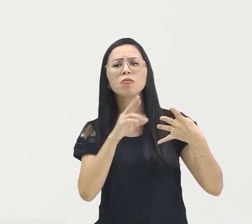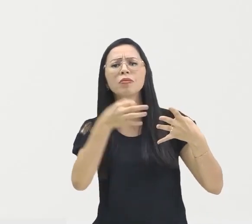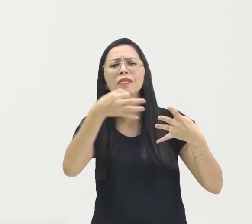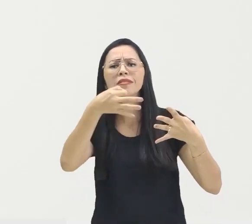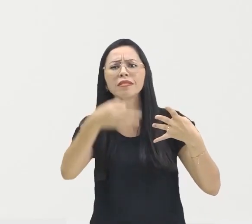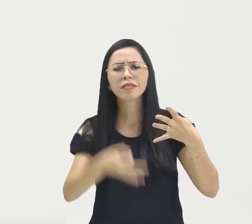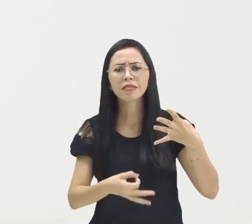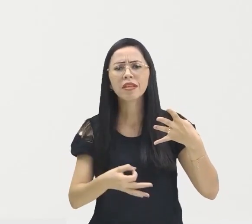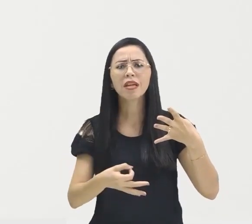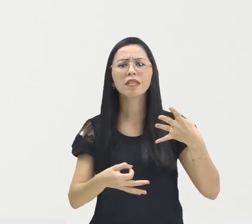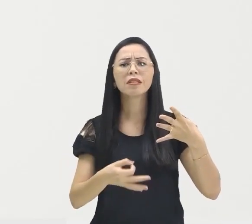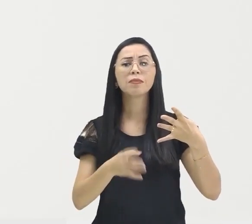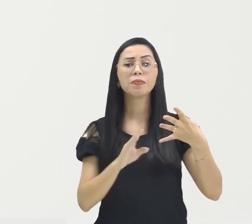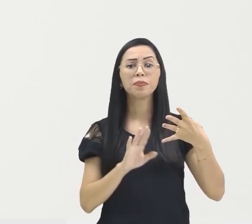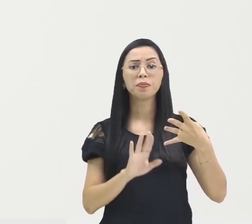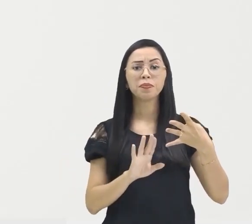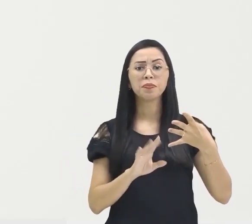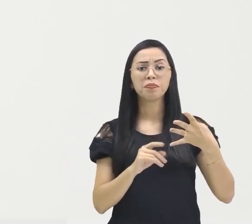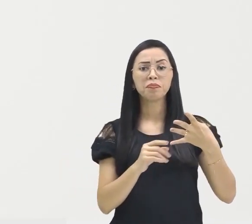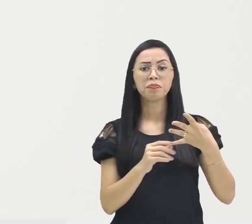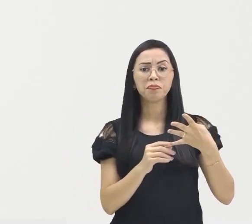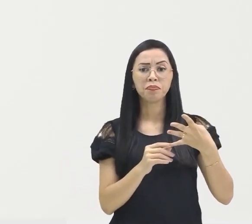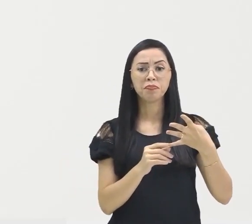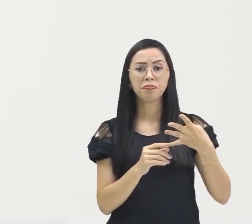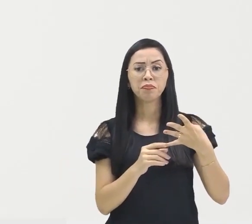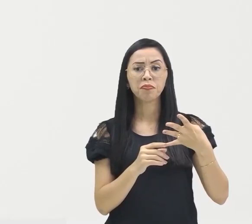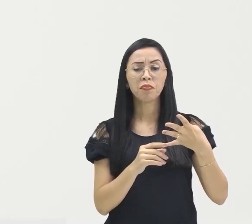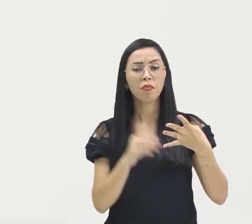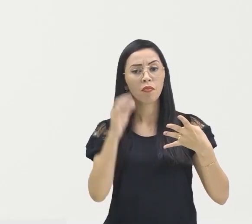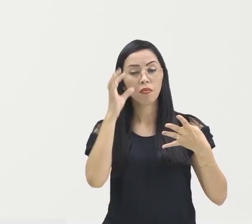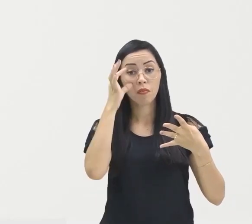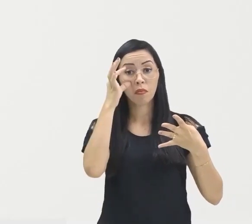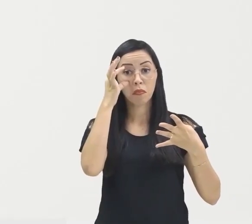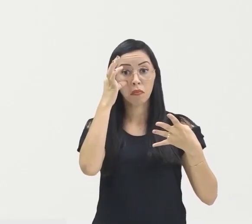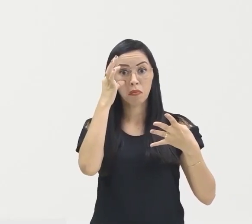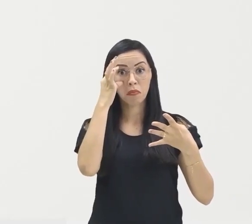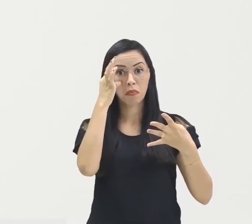escola. Fala da organização textual.